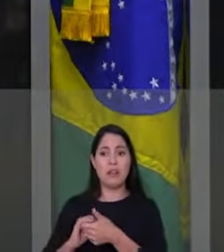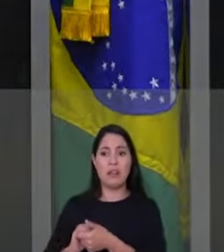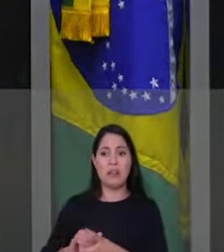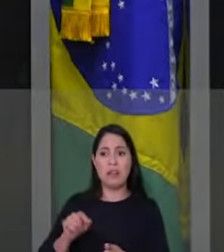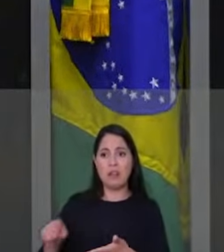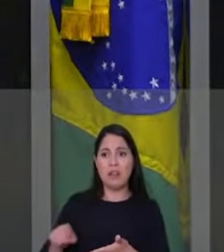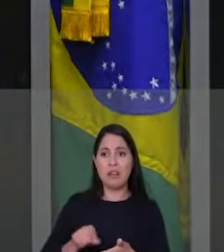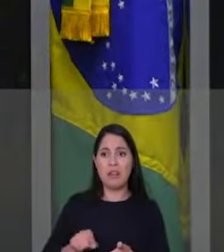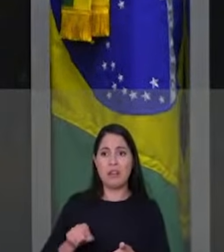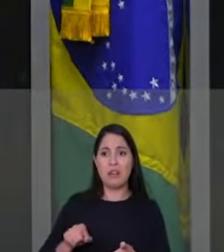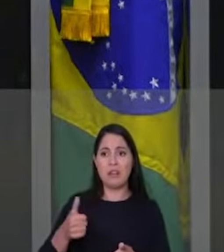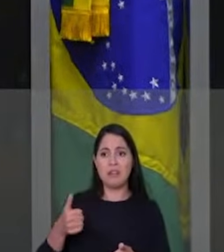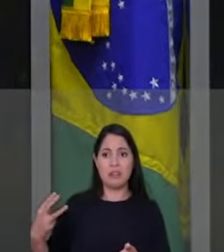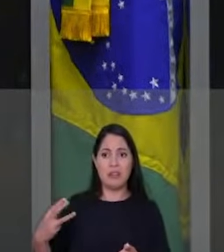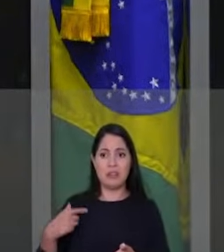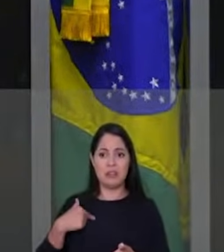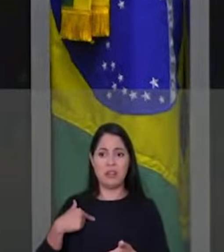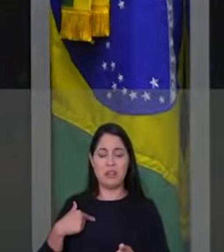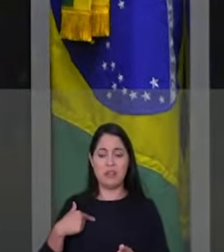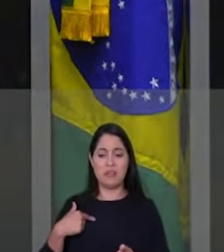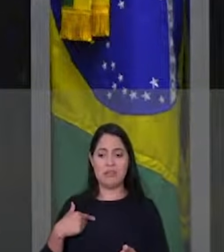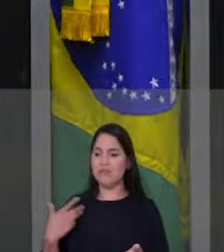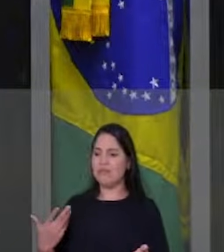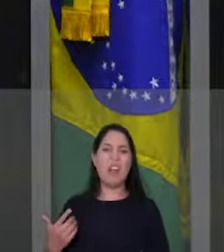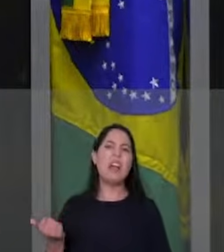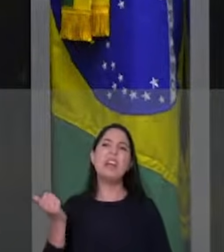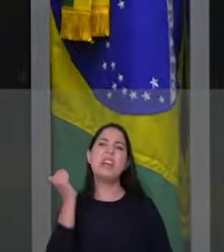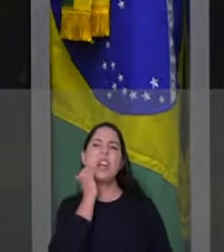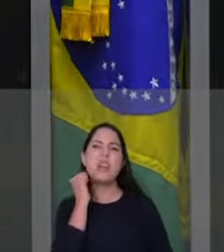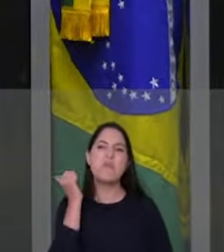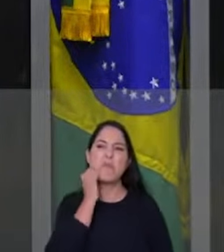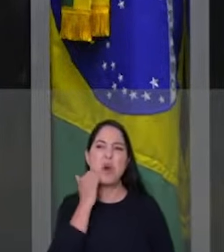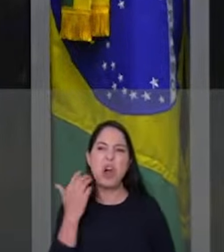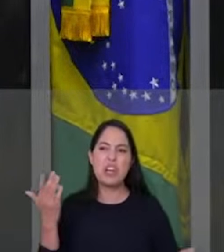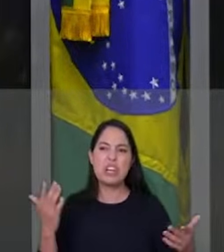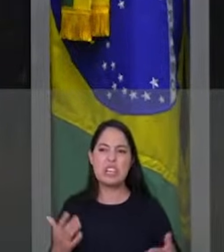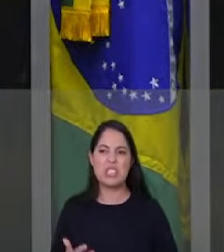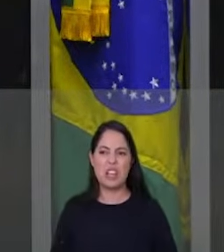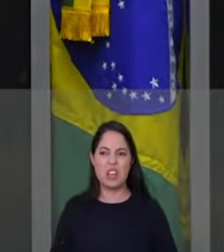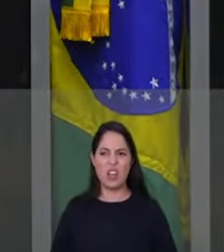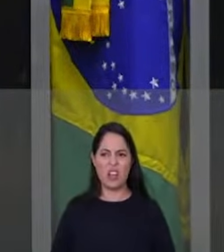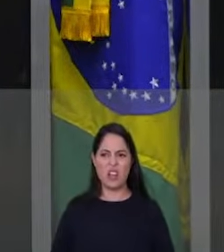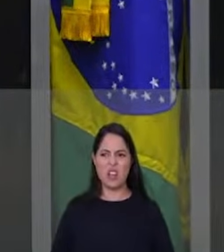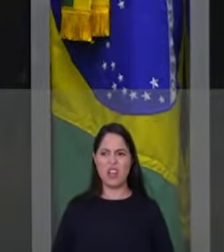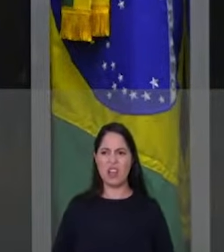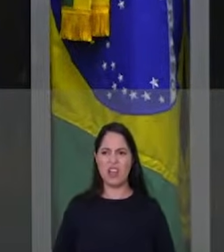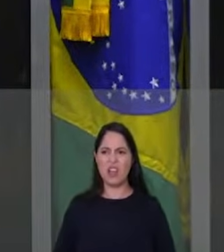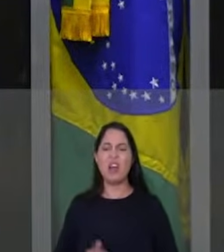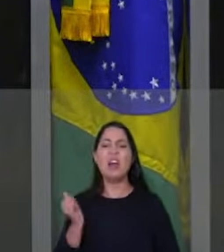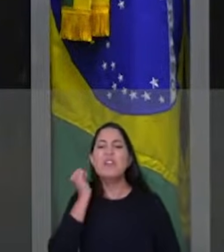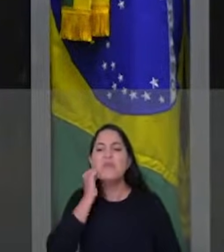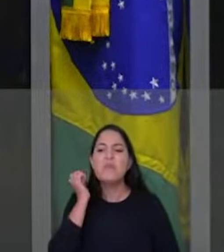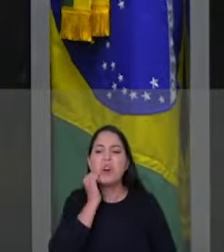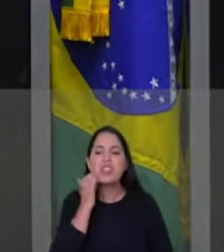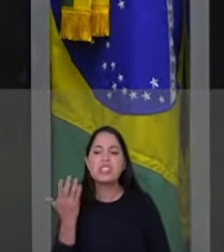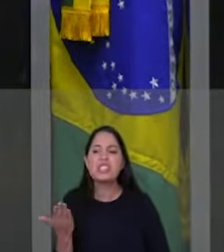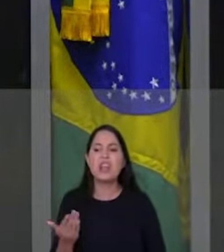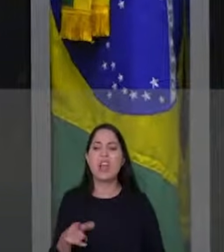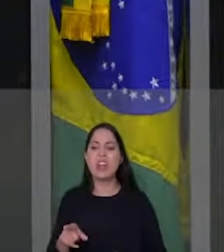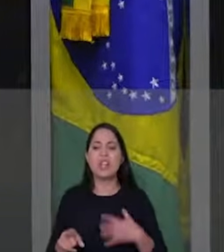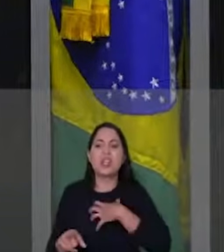13. É a hipocrisia reinando. A hipocrisia